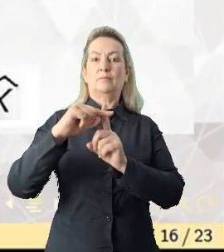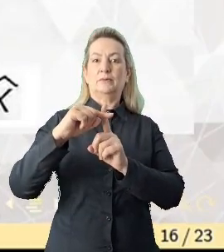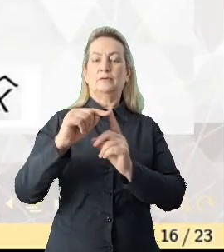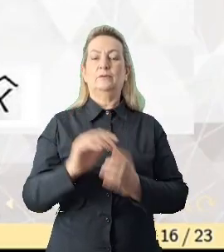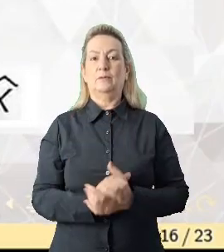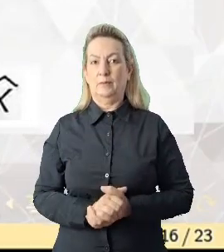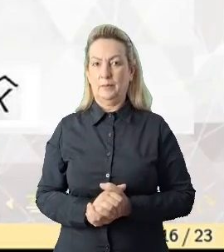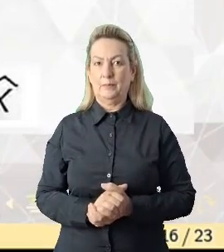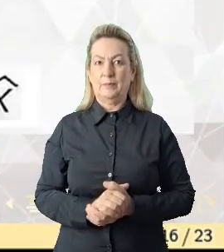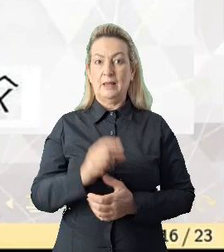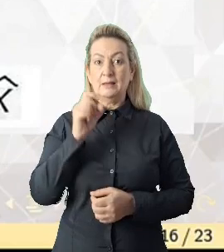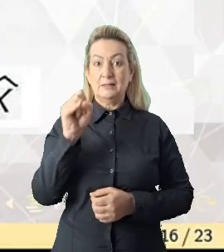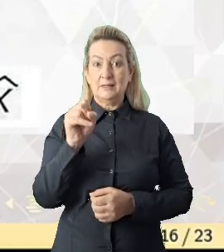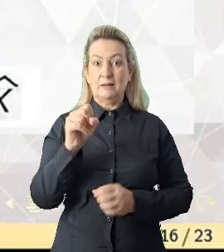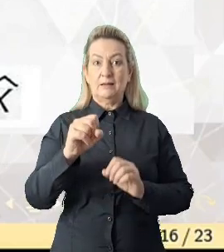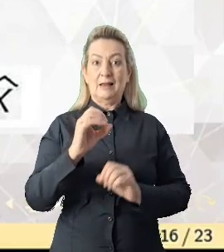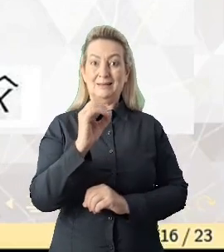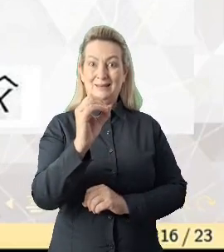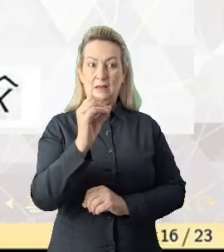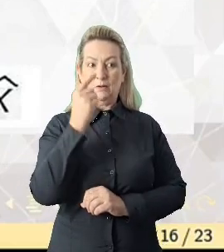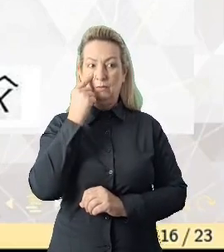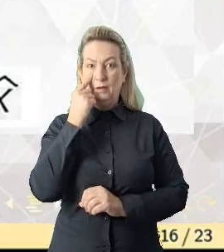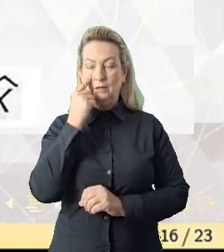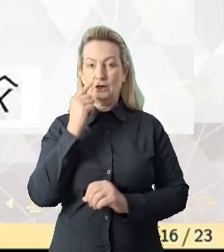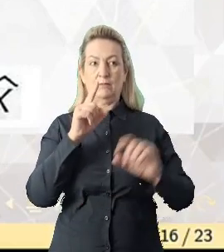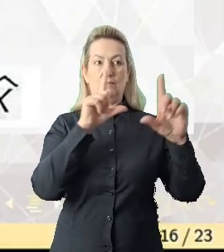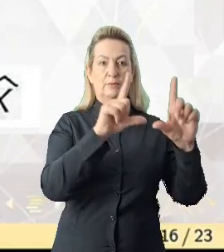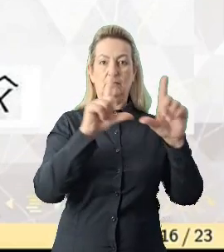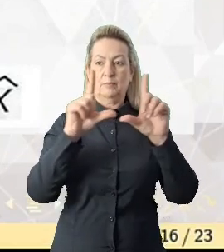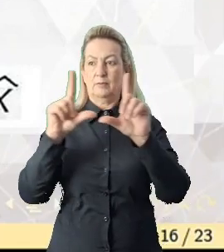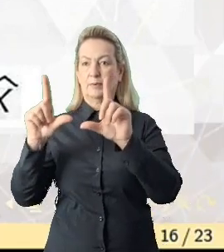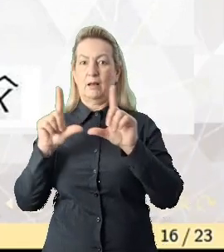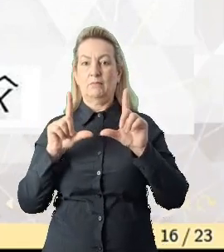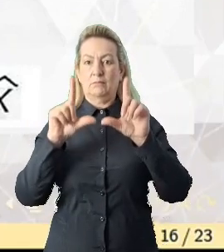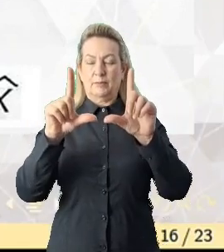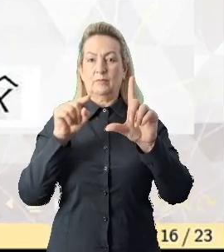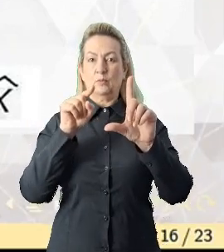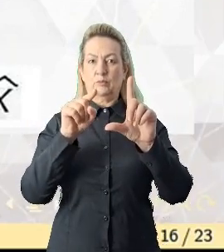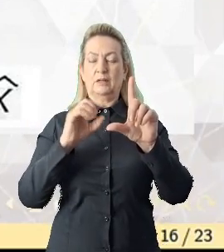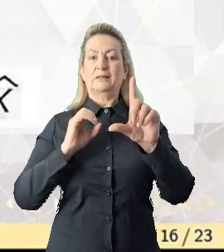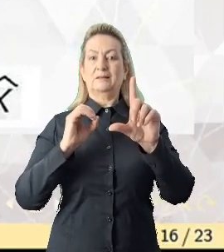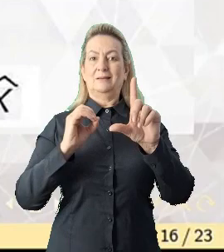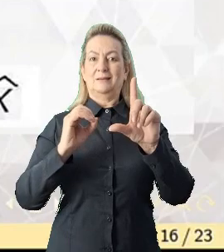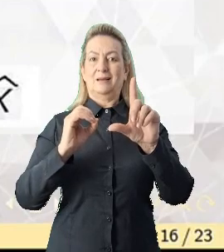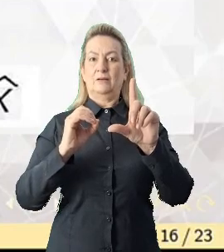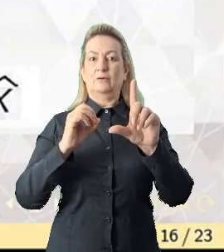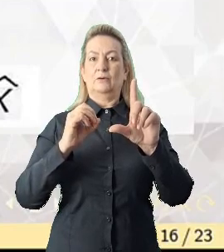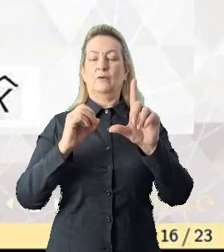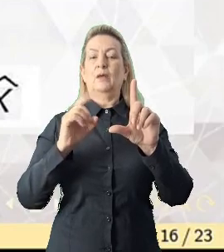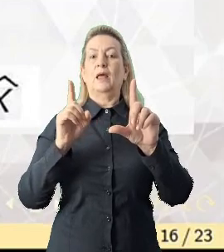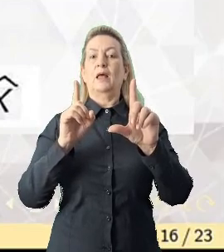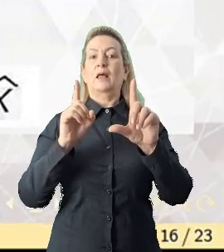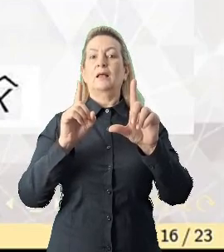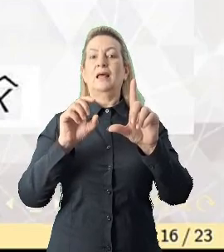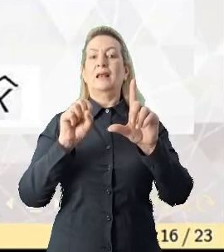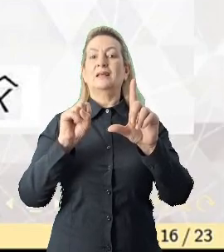é negativa, 0 e positiva. Veja, quando ela é 0, vamos olhar para o meio, tá? É isso aqui, ó,